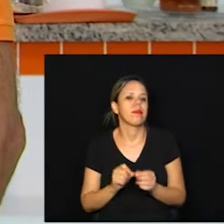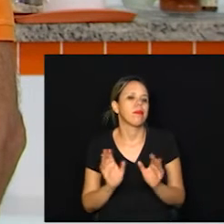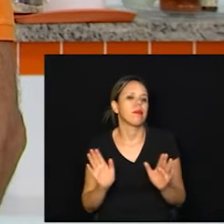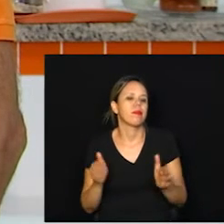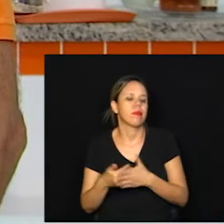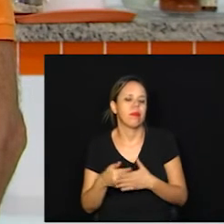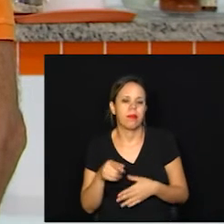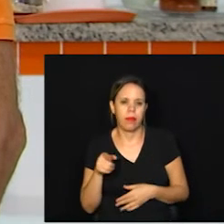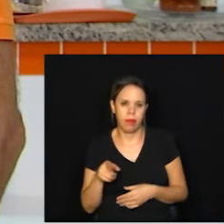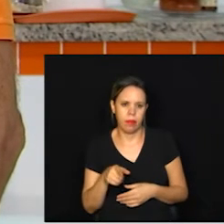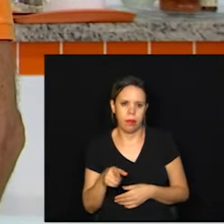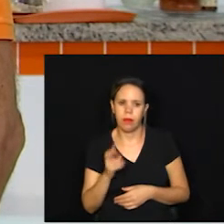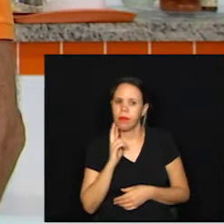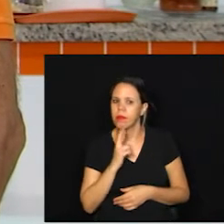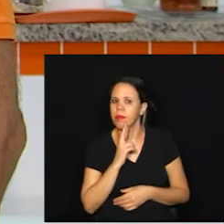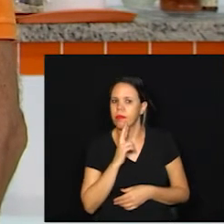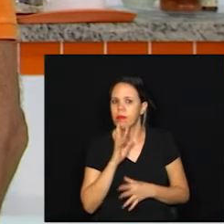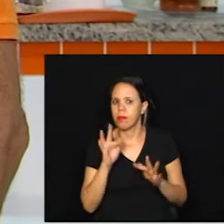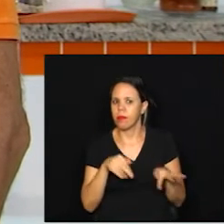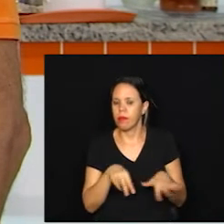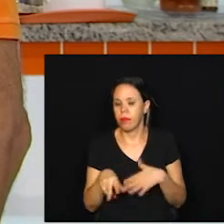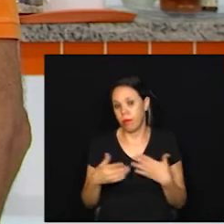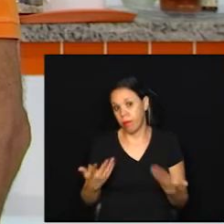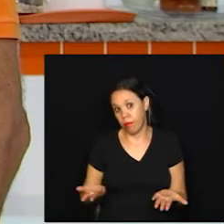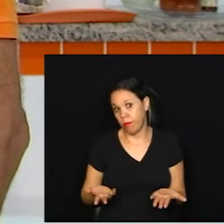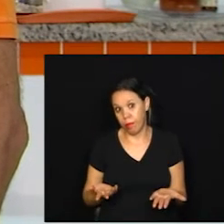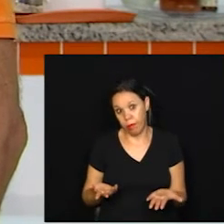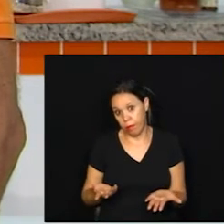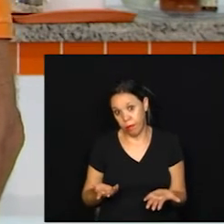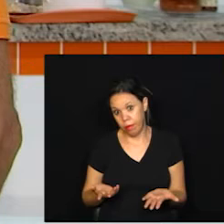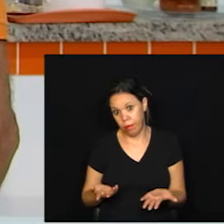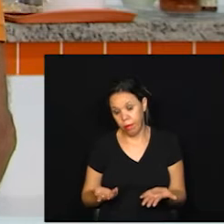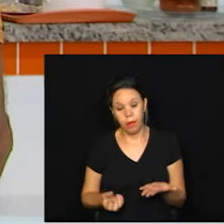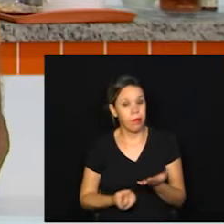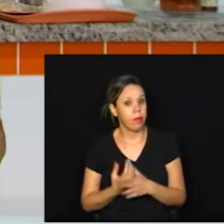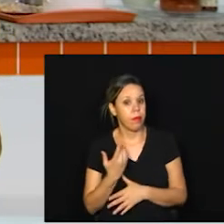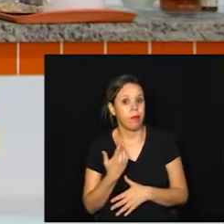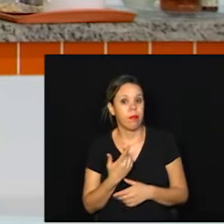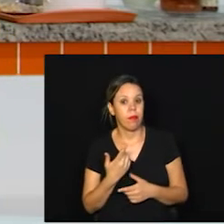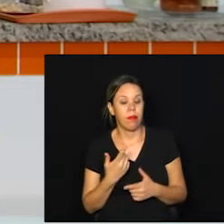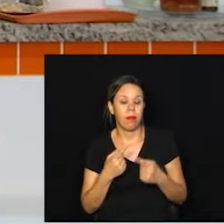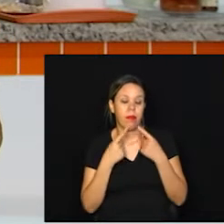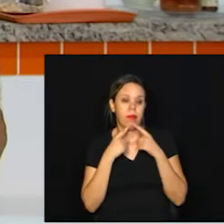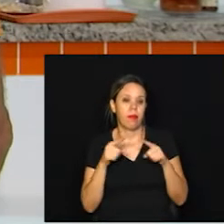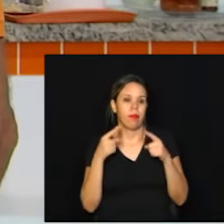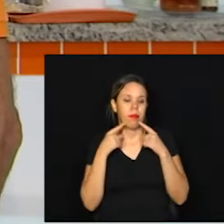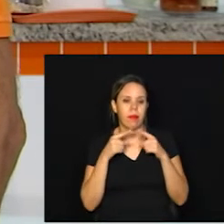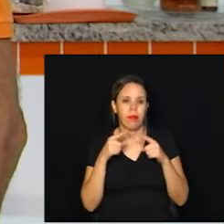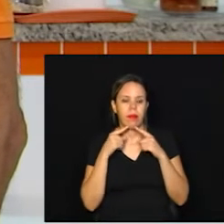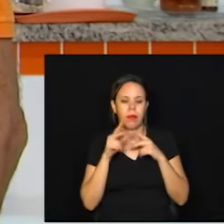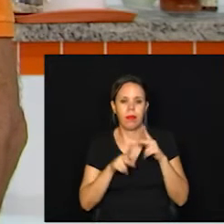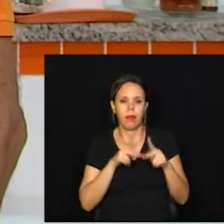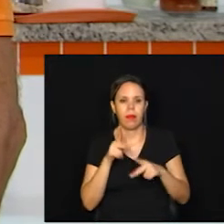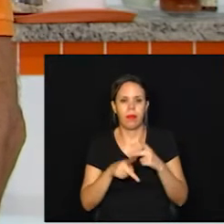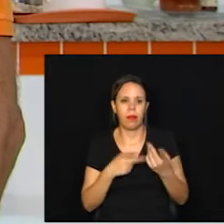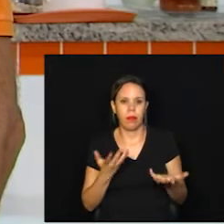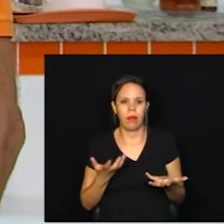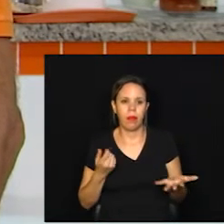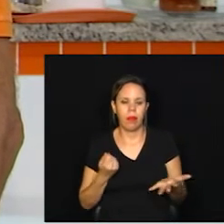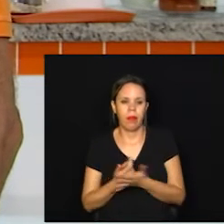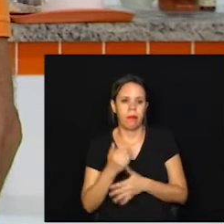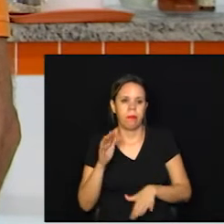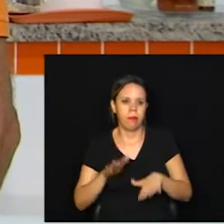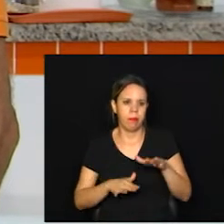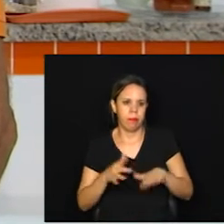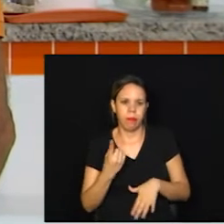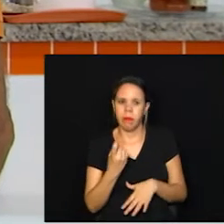fechasse o restaurante aos fins de semana. Isso acabou causando algum tipo de reclamação por parte dos usuários, já que muitas vezes